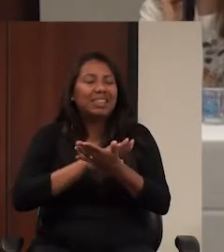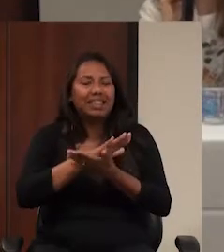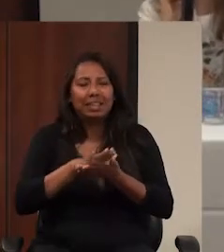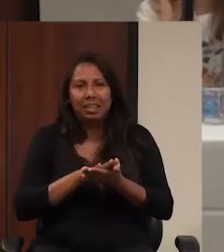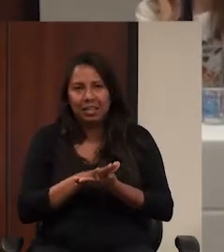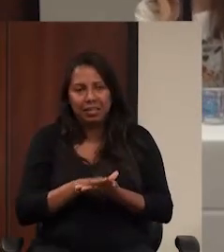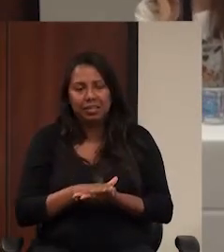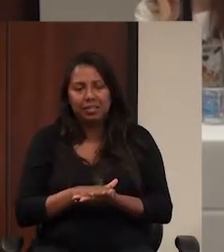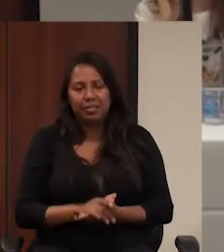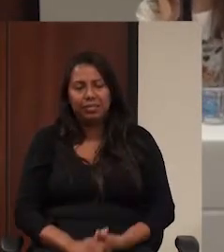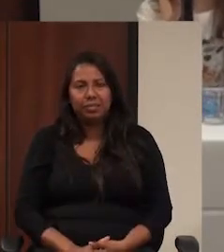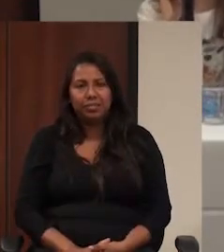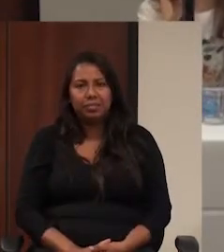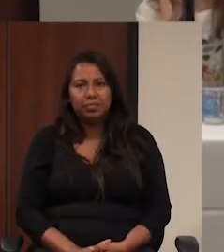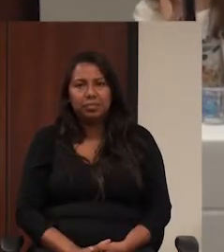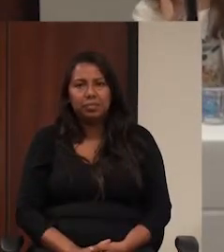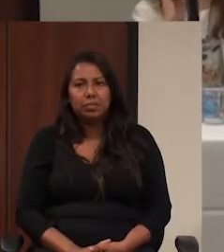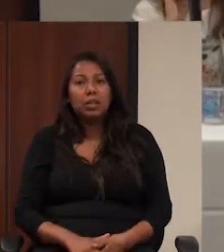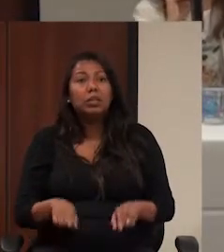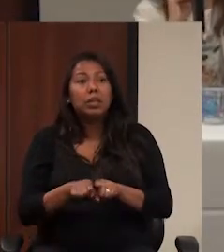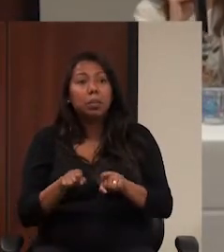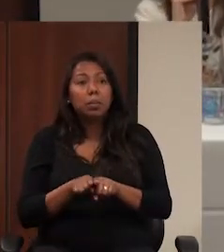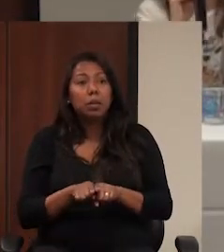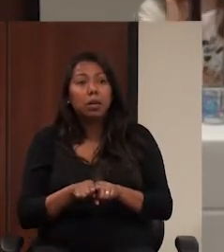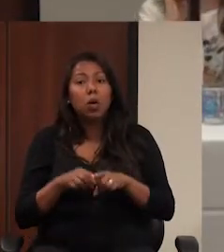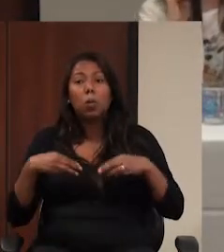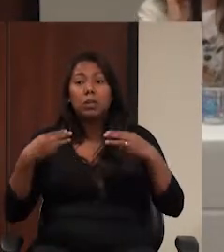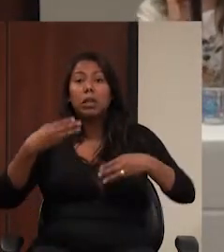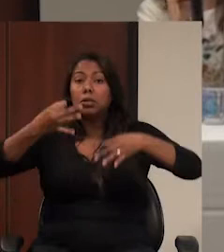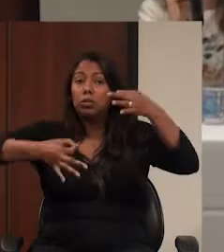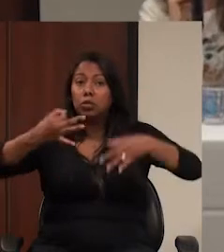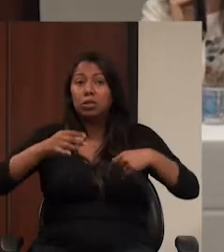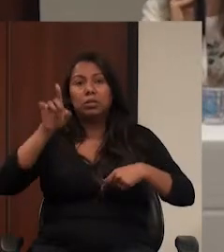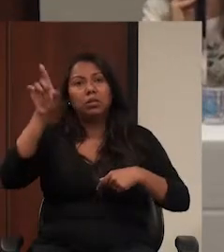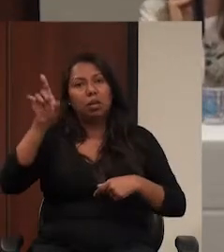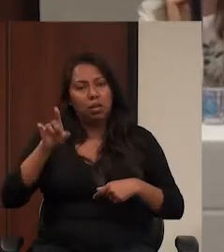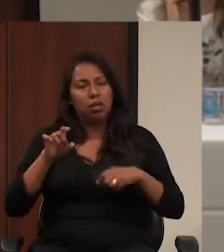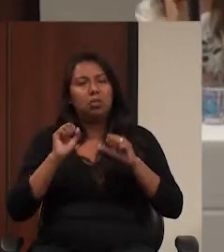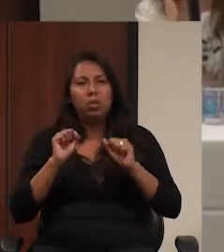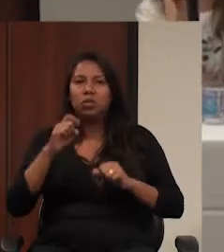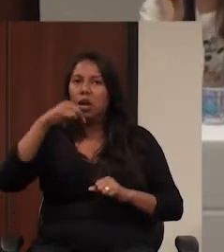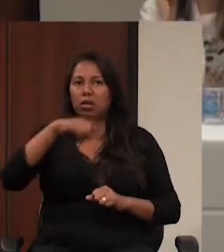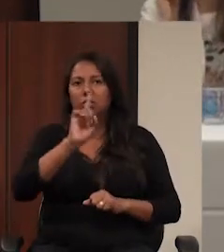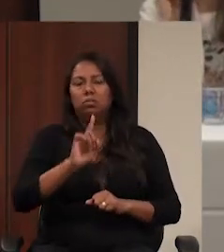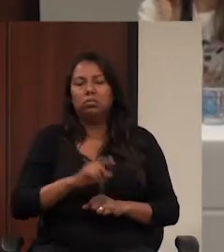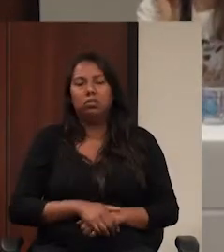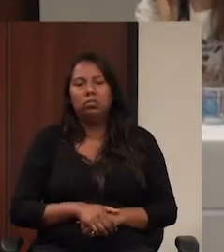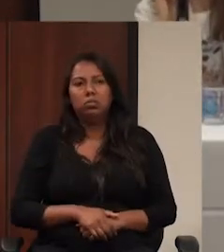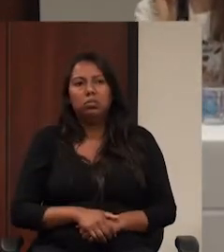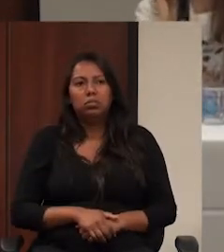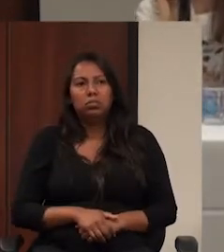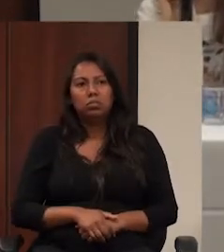a isso. Habilita o Ministério da Justiça lá, né, aqui no nosso caso não seria o Ministério da Justiça, com certeza, a